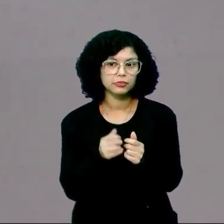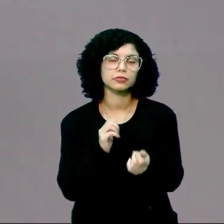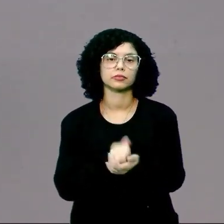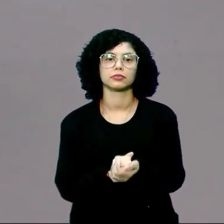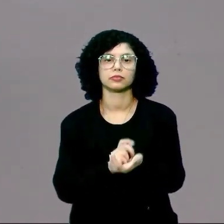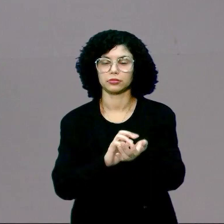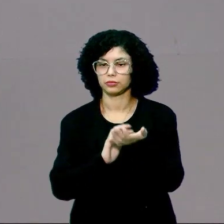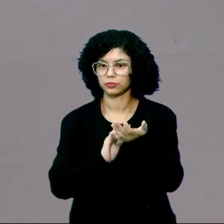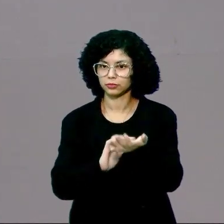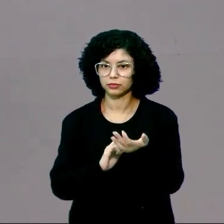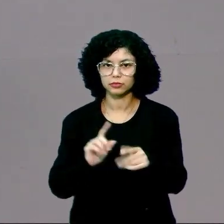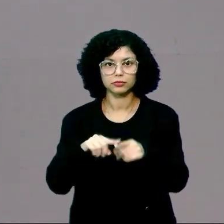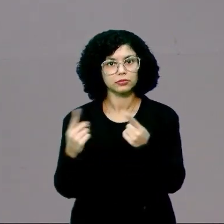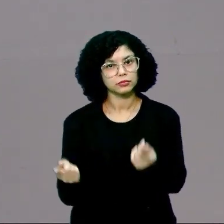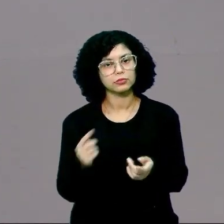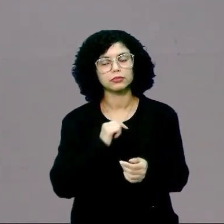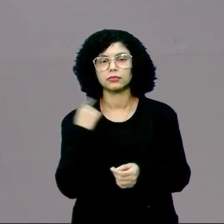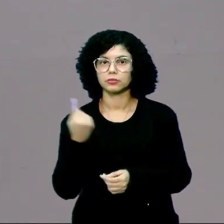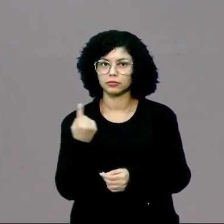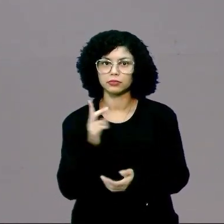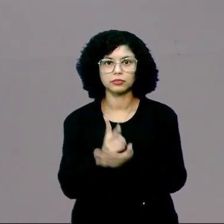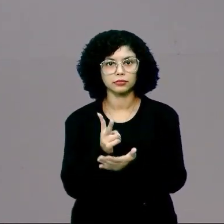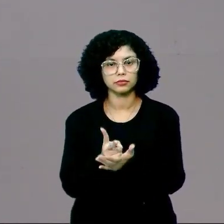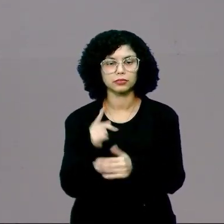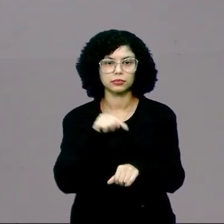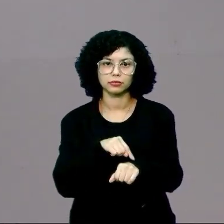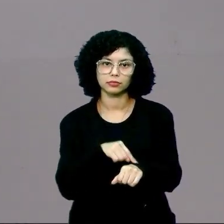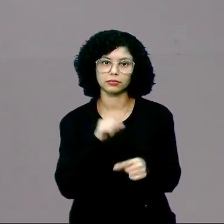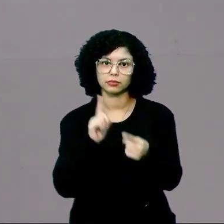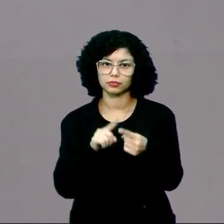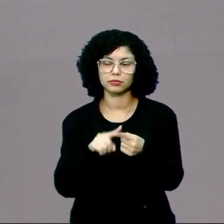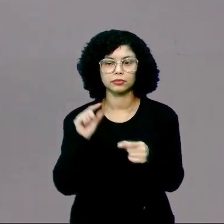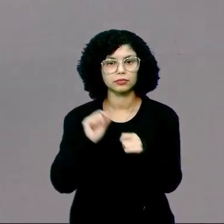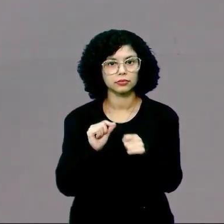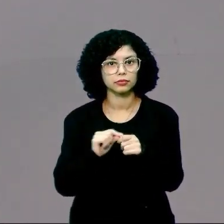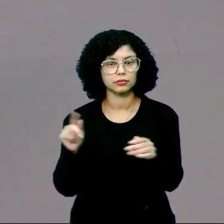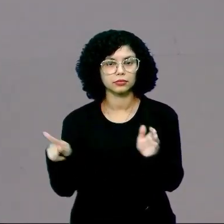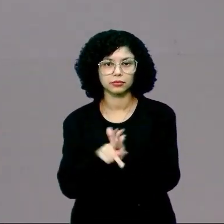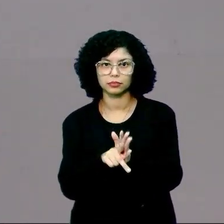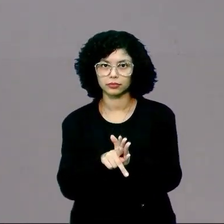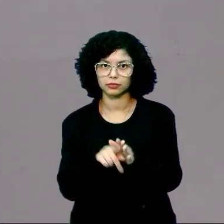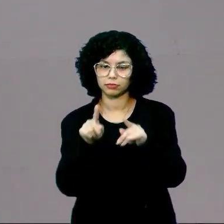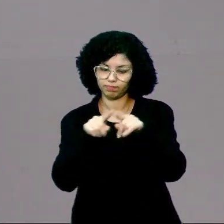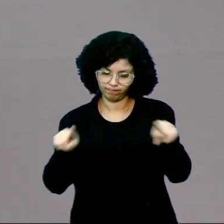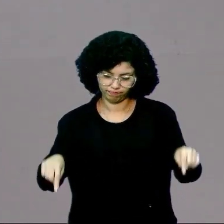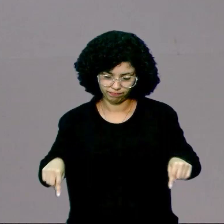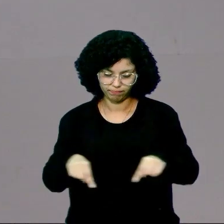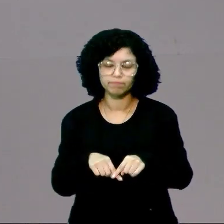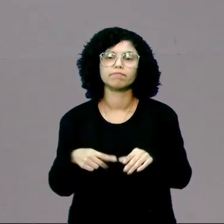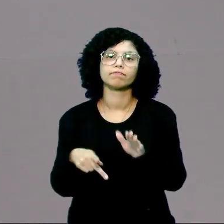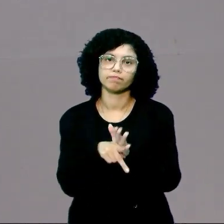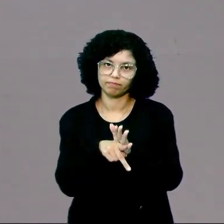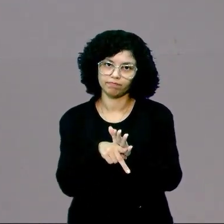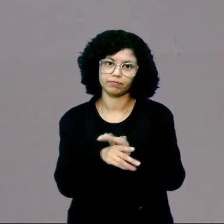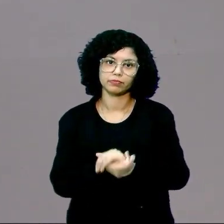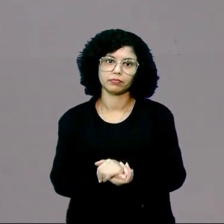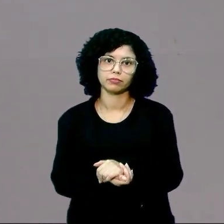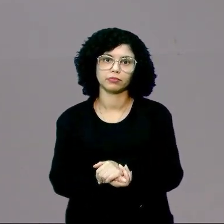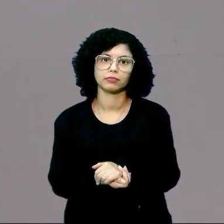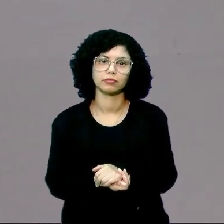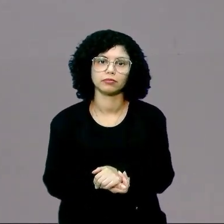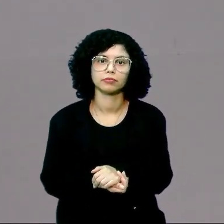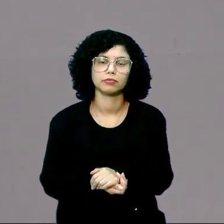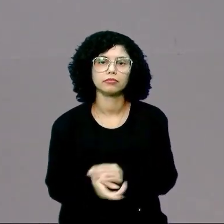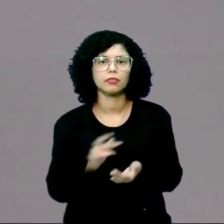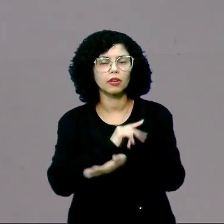com muitas pessoas, mas são individuais ao mesmo tempo porque elas fazem isso dentro de um quarto, por exemplo, né? Elas estão